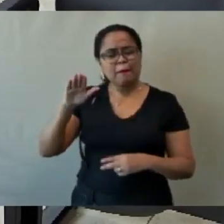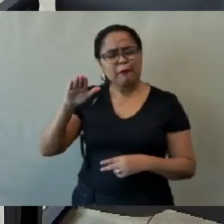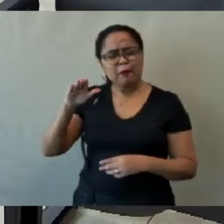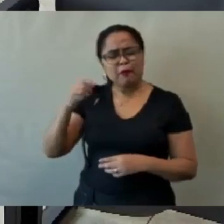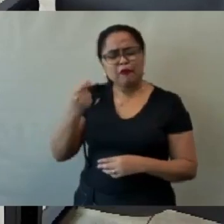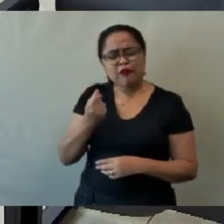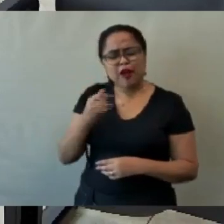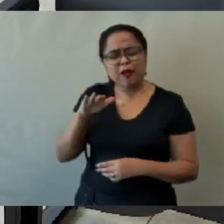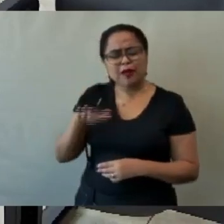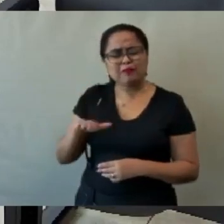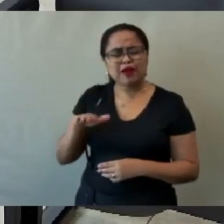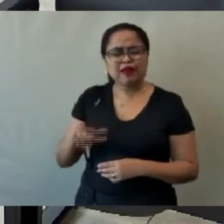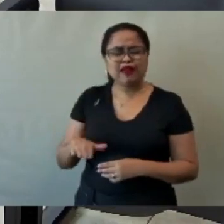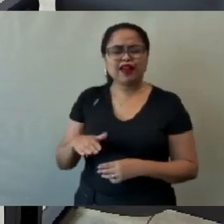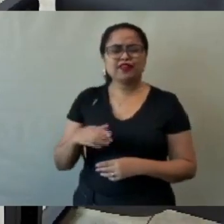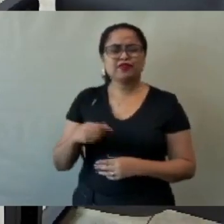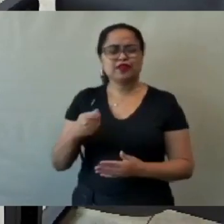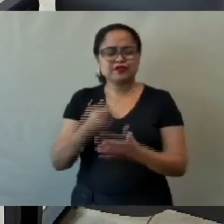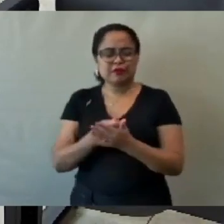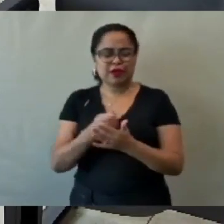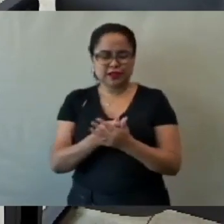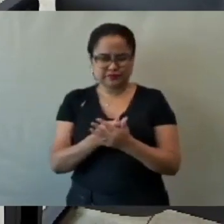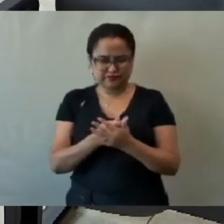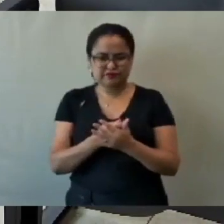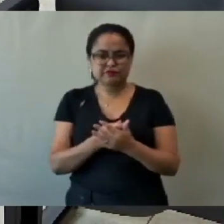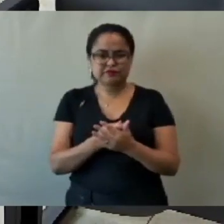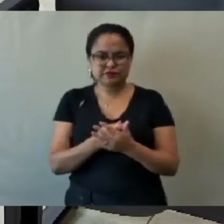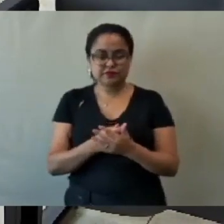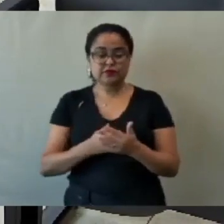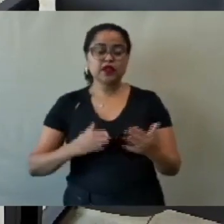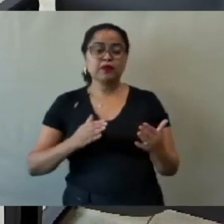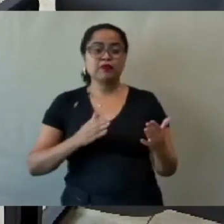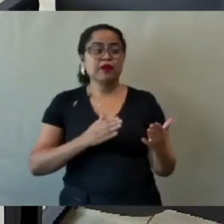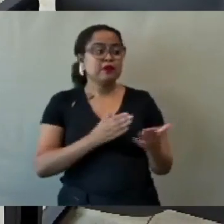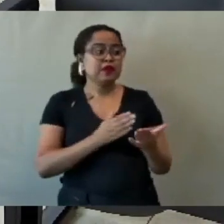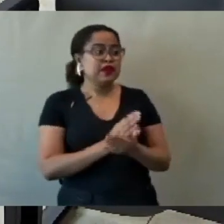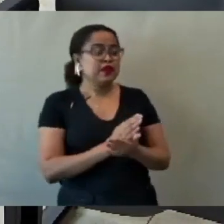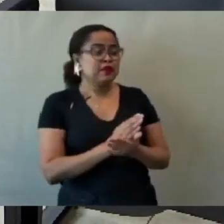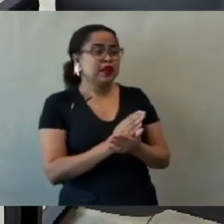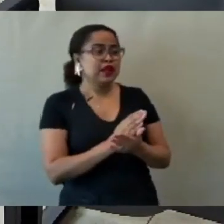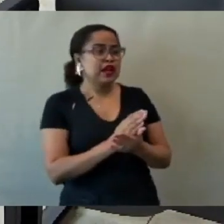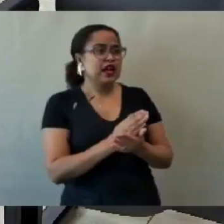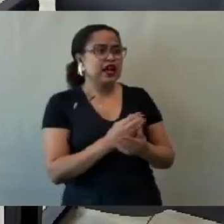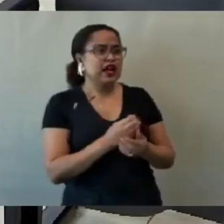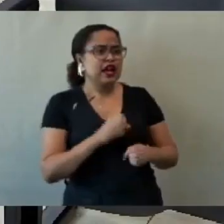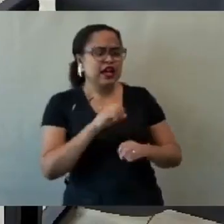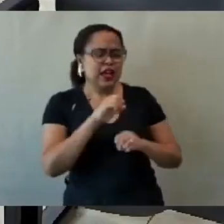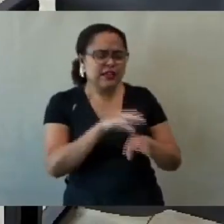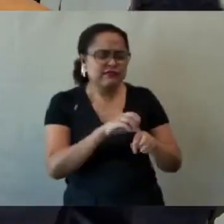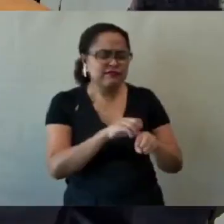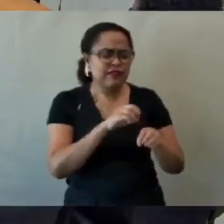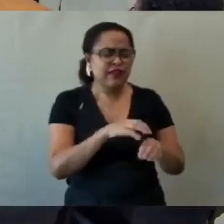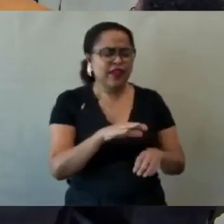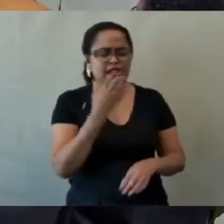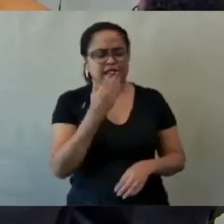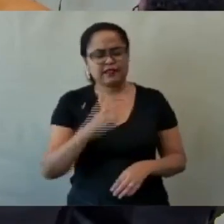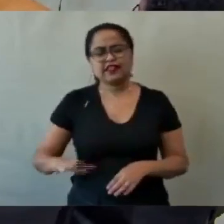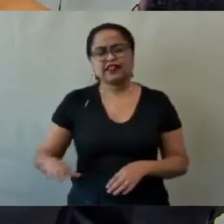a forma adequada para a gente passar a aprendizagem para as crianças. É isso. Obrigada.